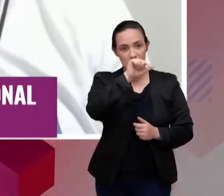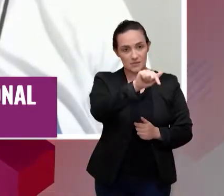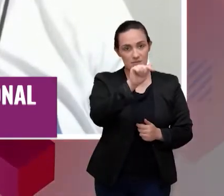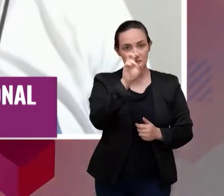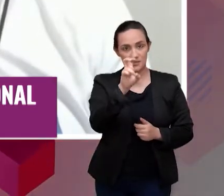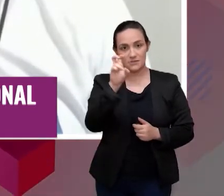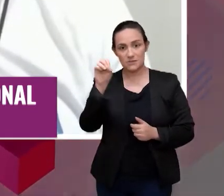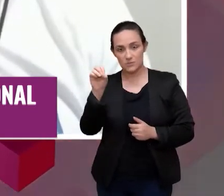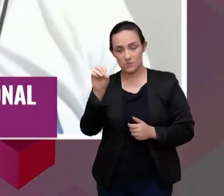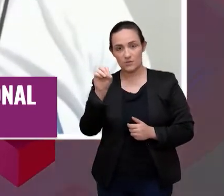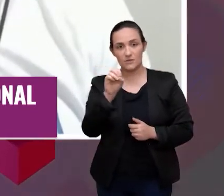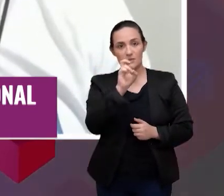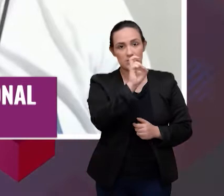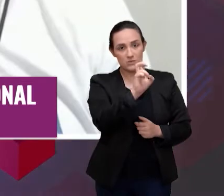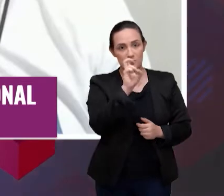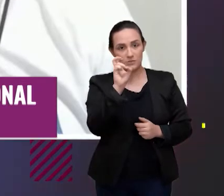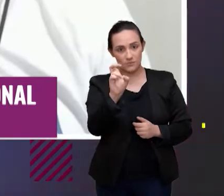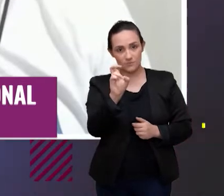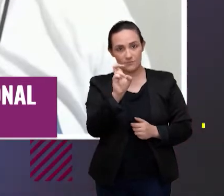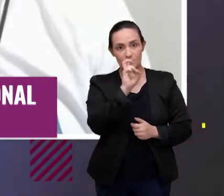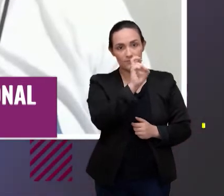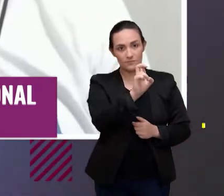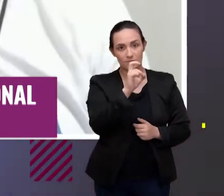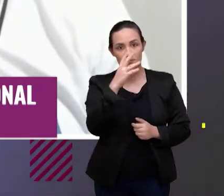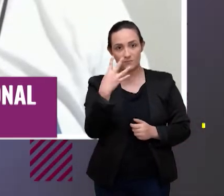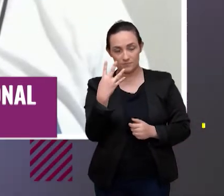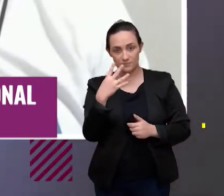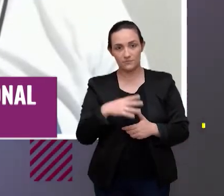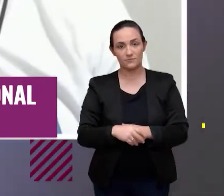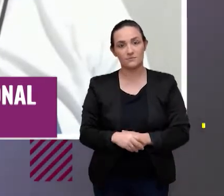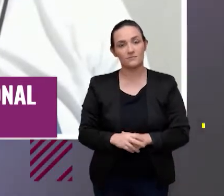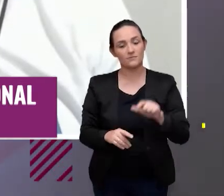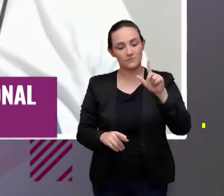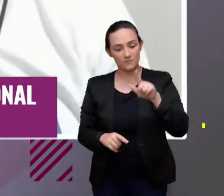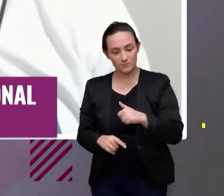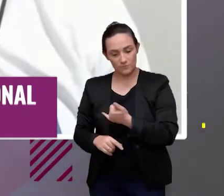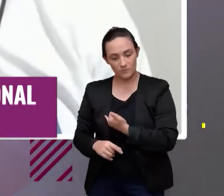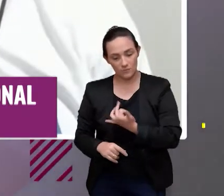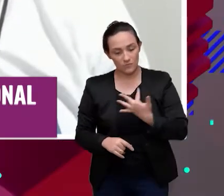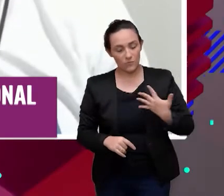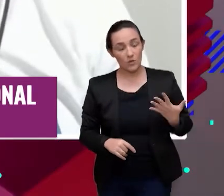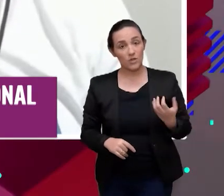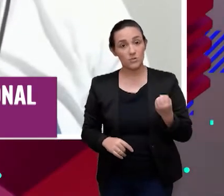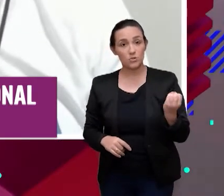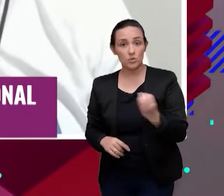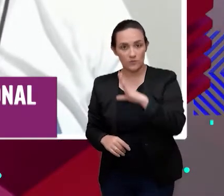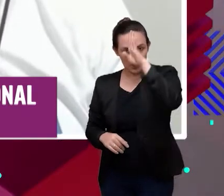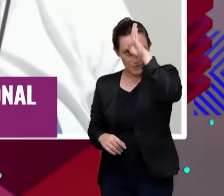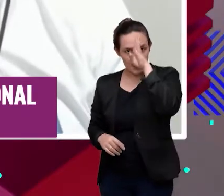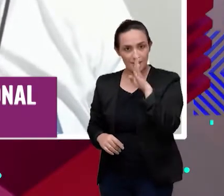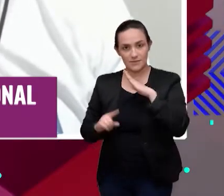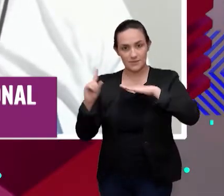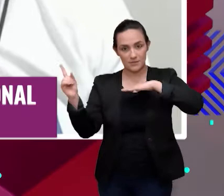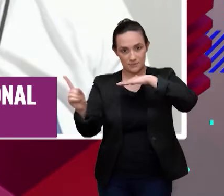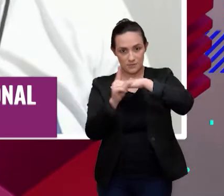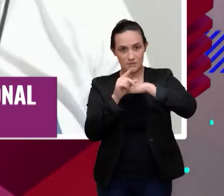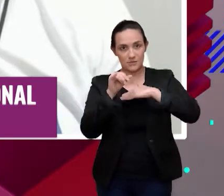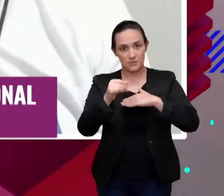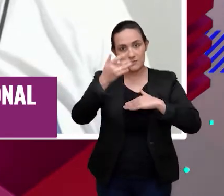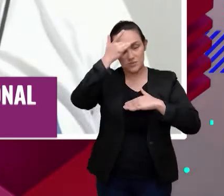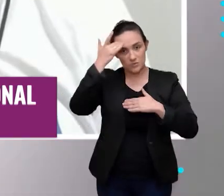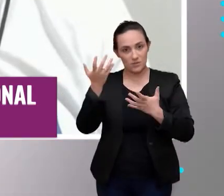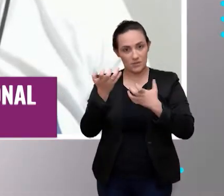750 55 54, que é esse novo canal gratuito de atendimento para quem precisar falar com